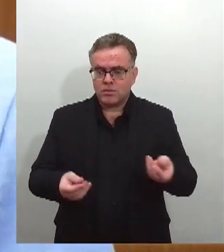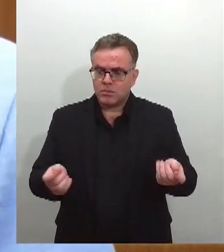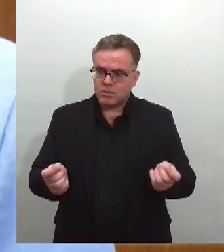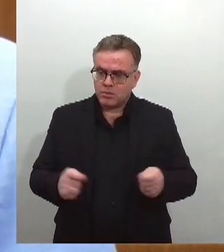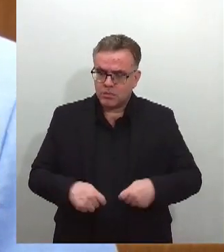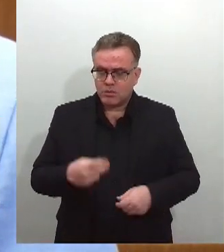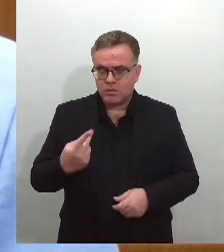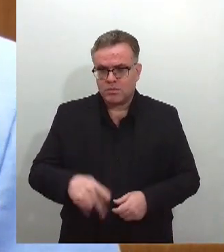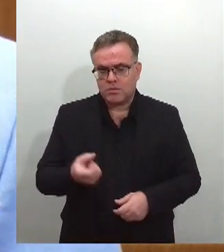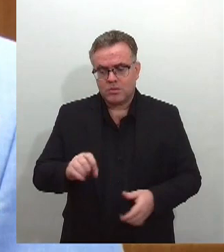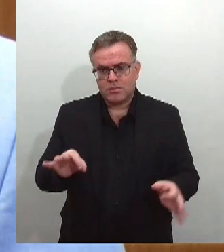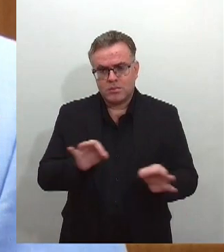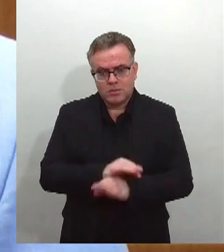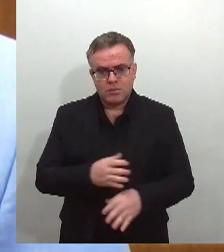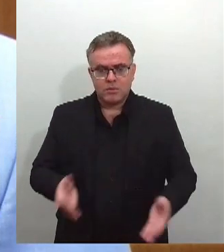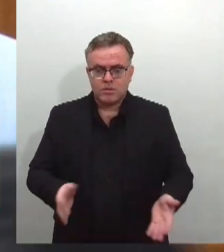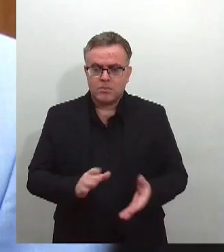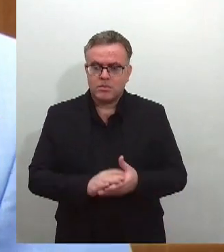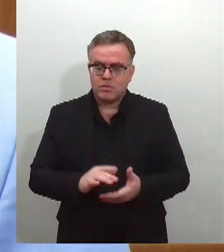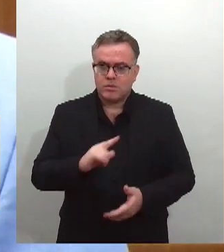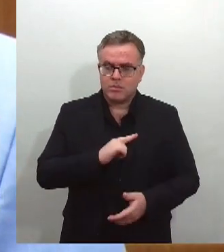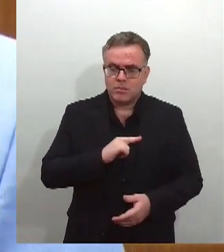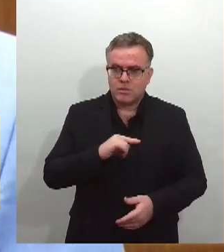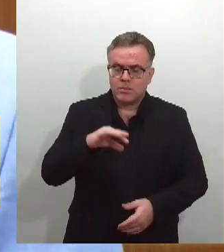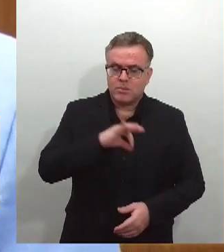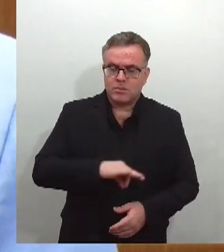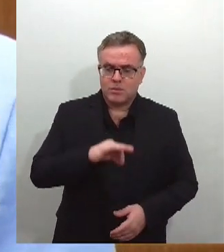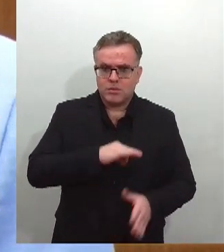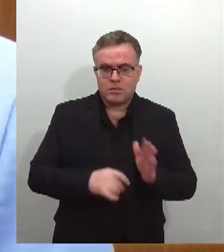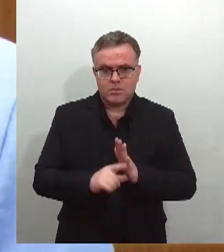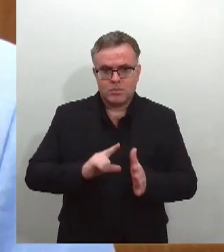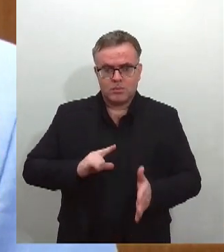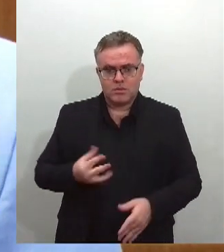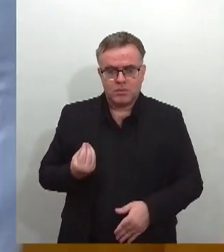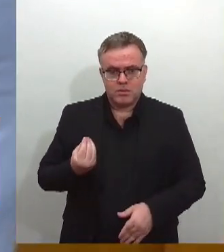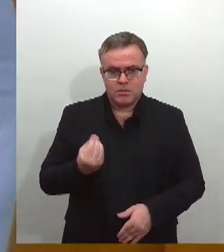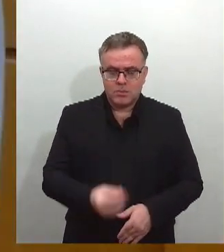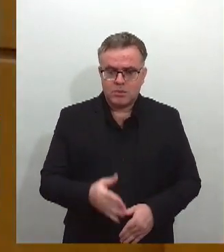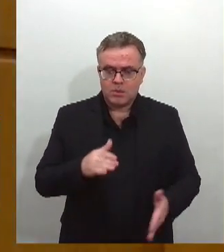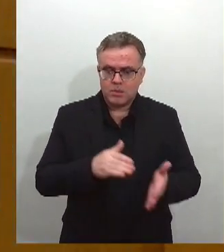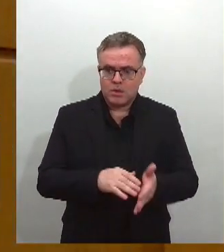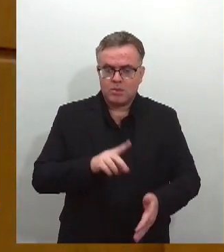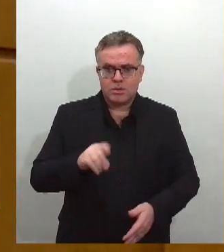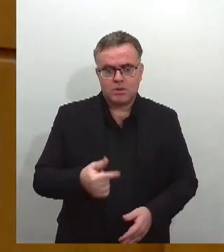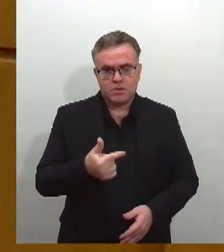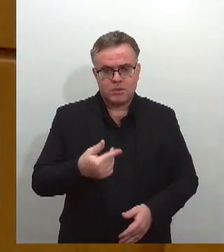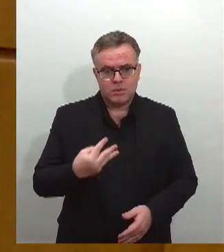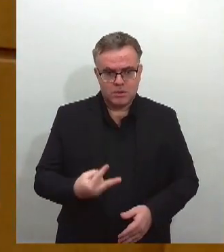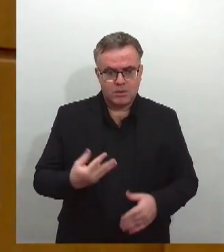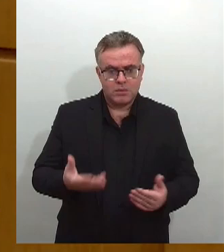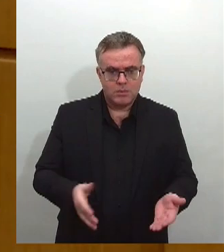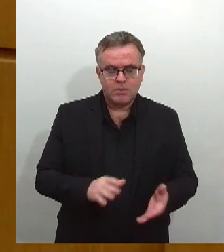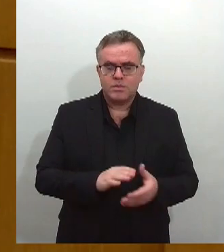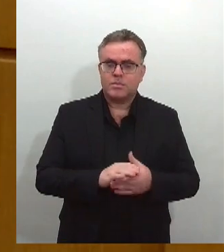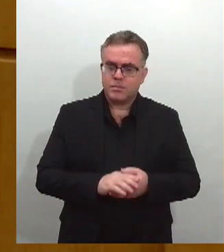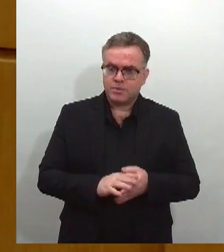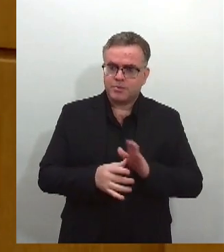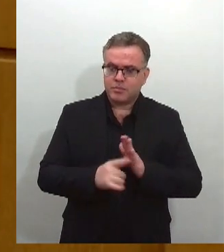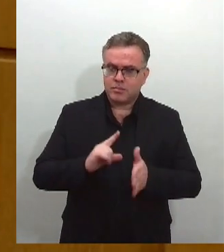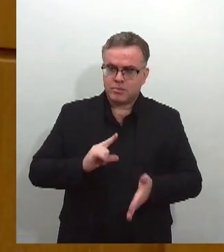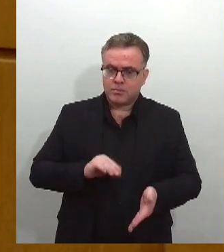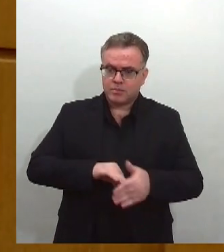Sergipe terão salário de junho antecipado até o dia 23. Nós tínhamos o costume de ver